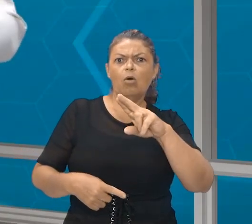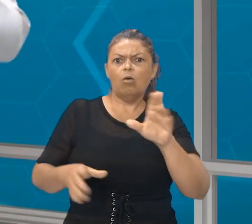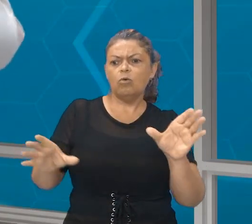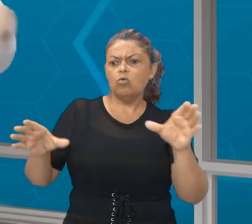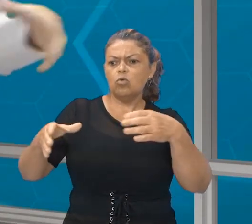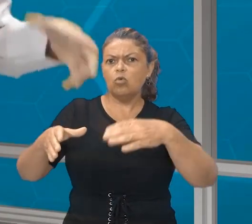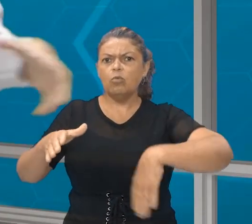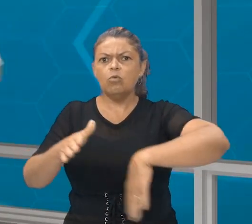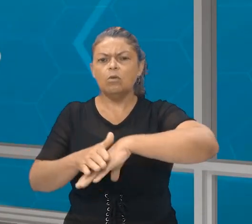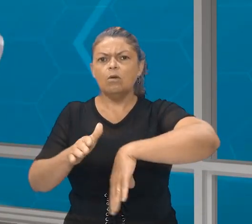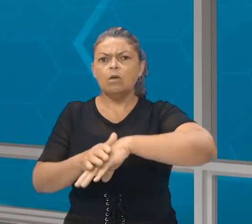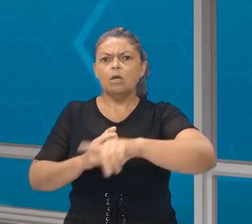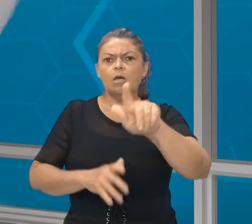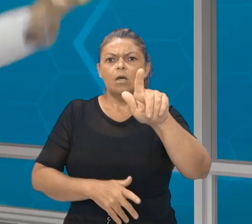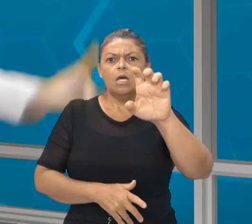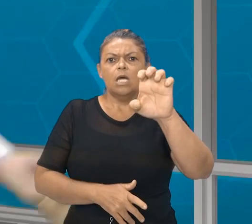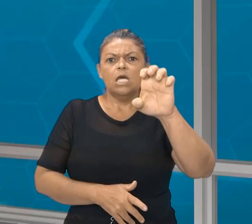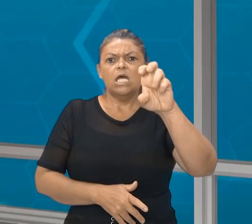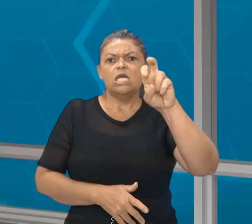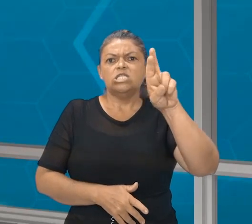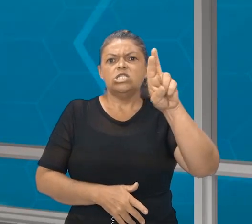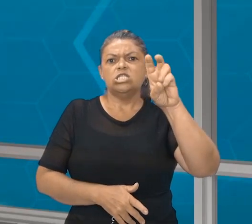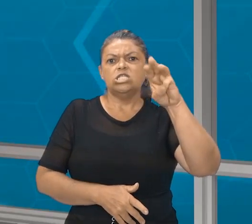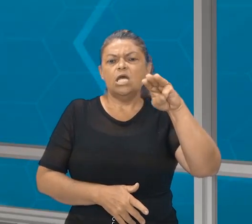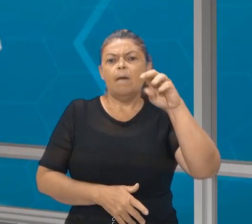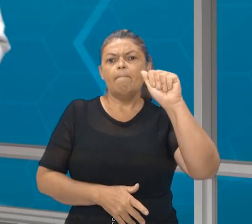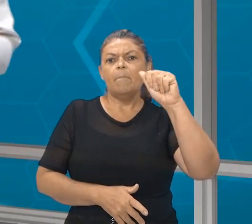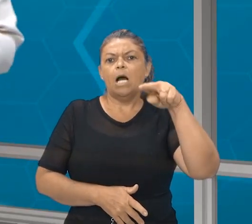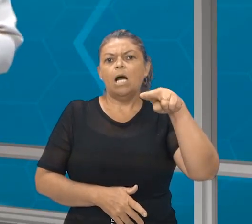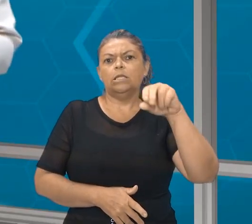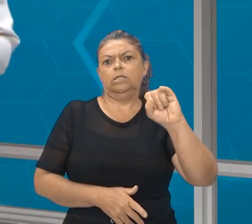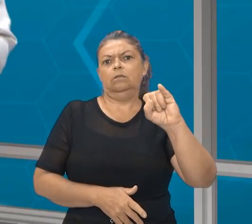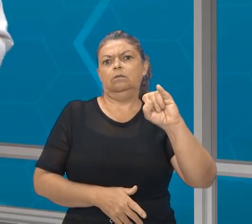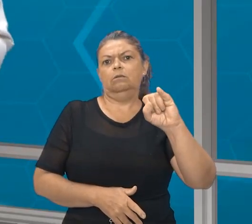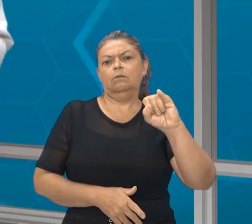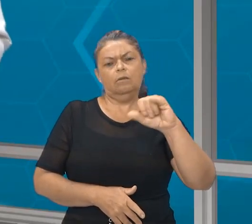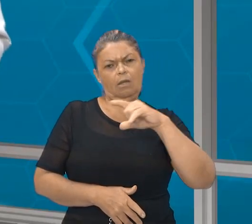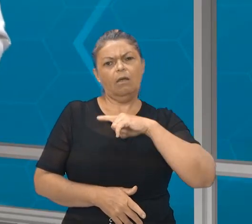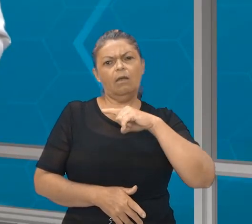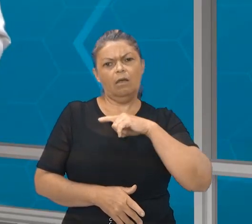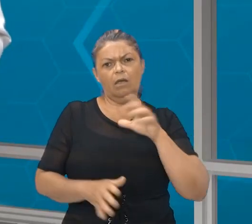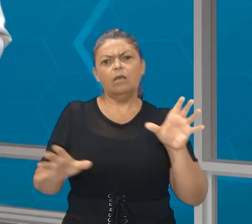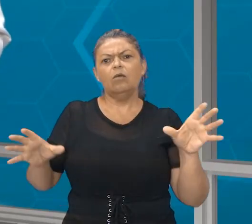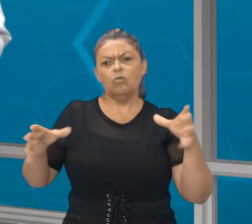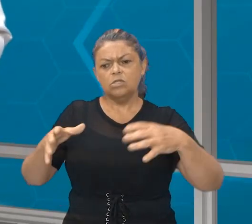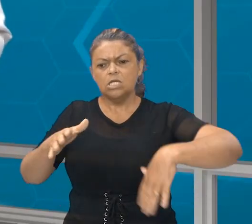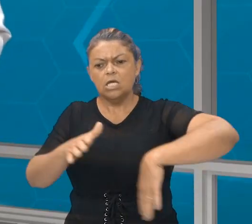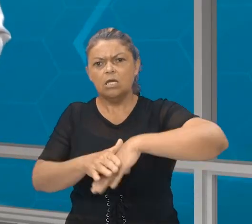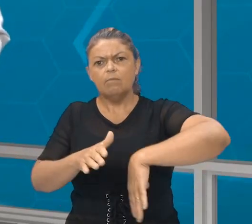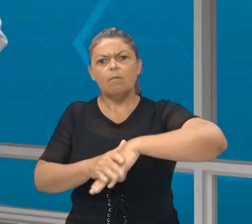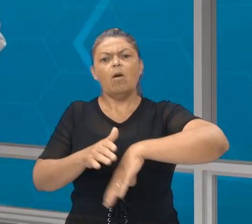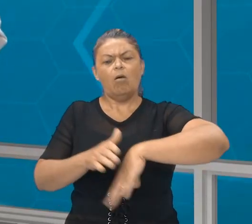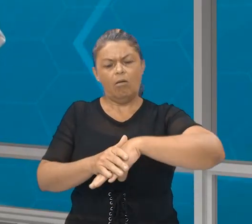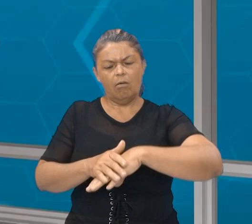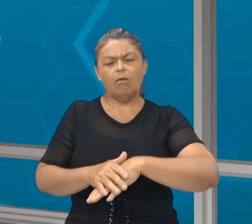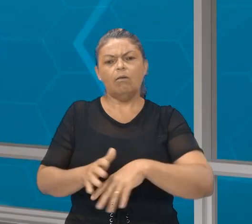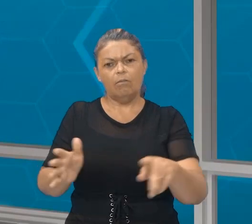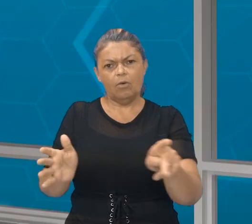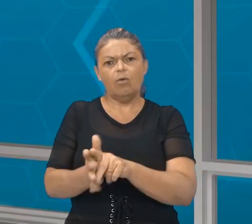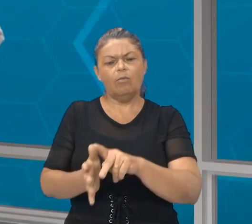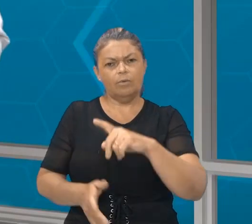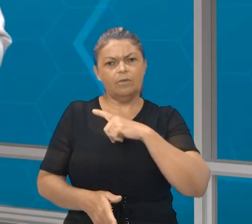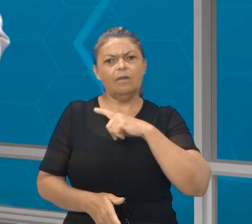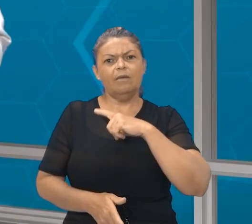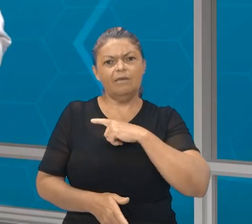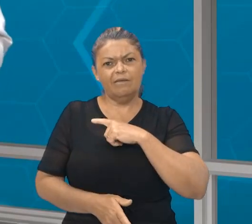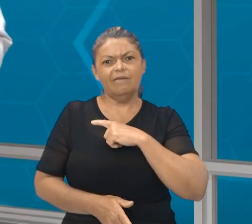Exatamente. Então, os alemães, eles são descendentes ali desses povos germânicos. E aí, por isso que se escreve Germani, que é a